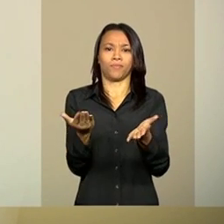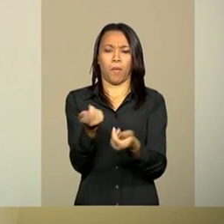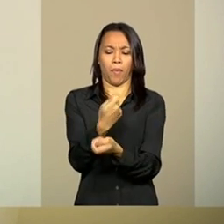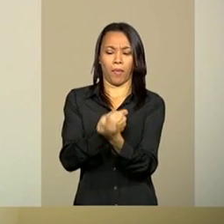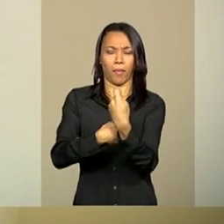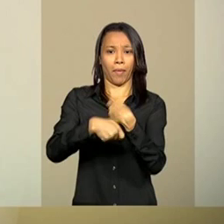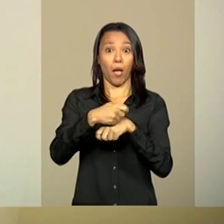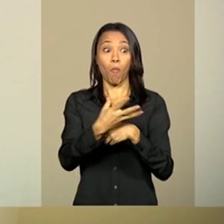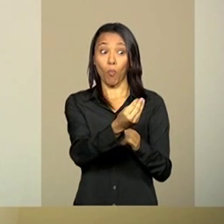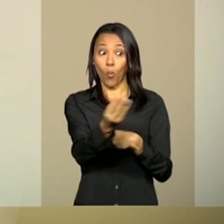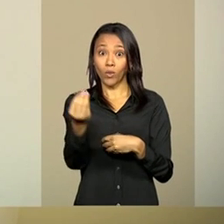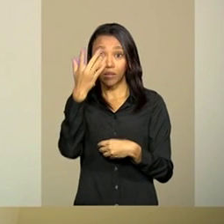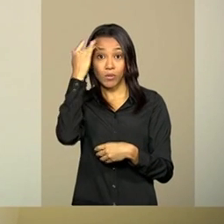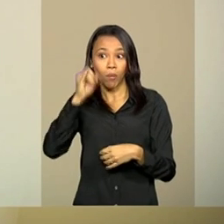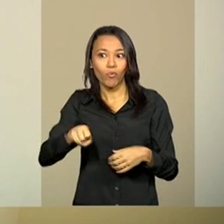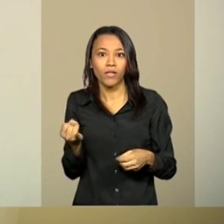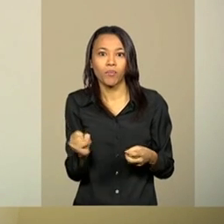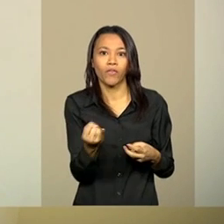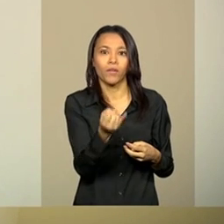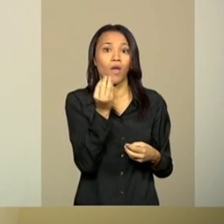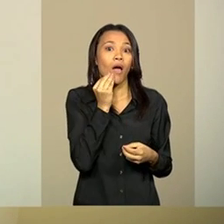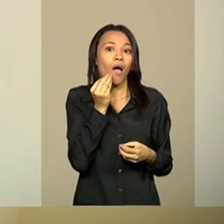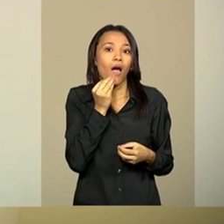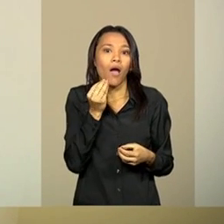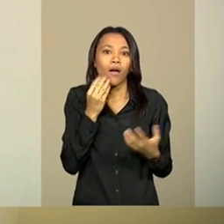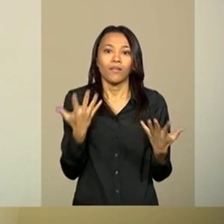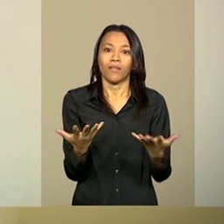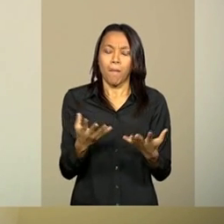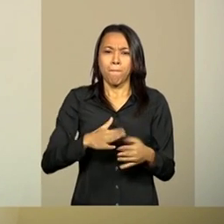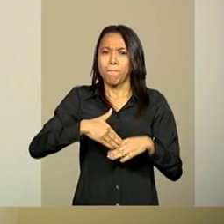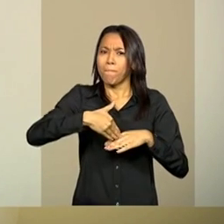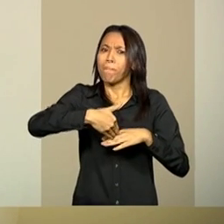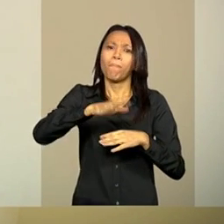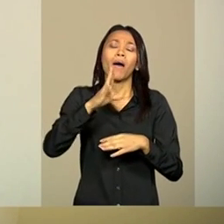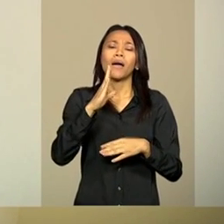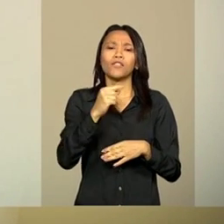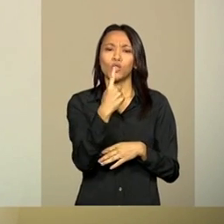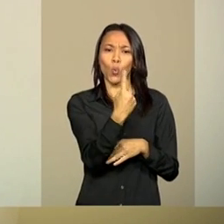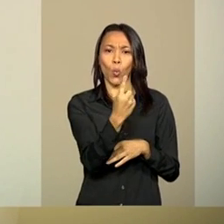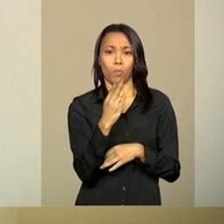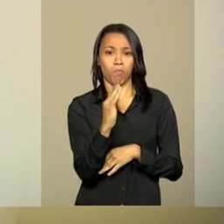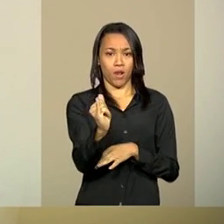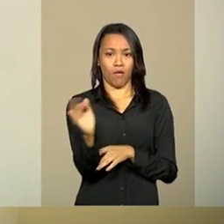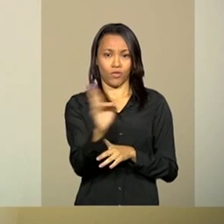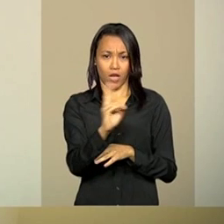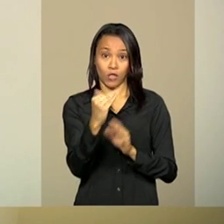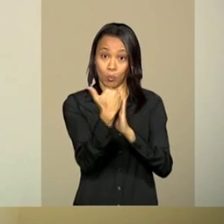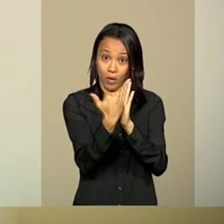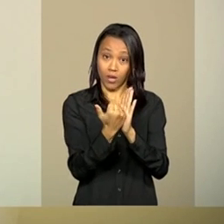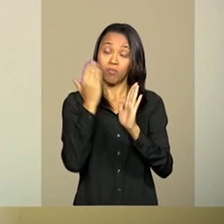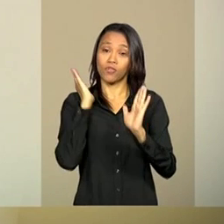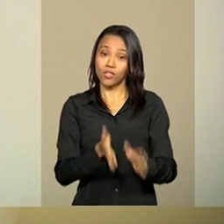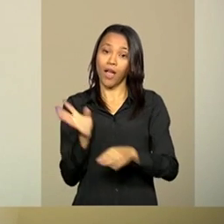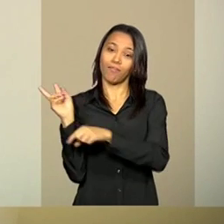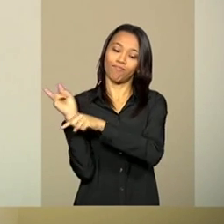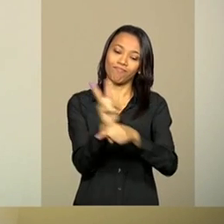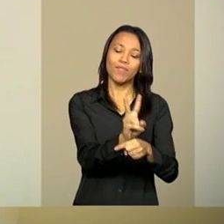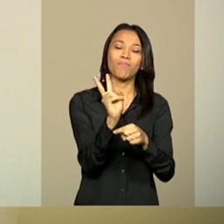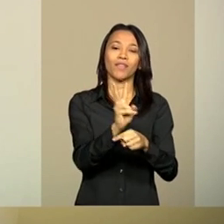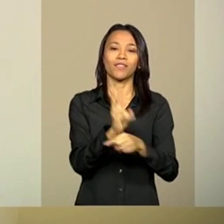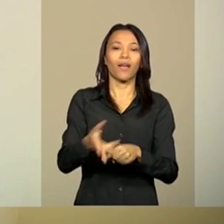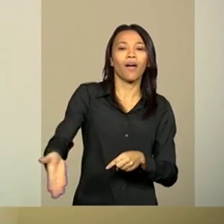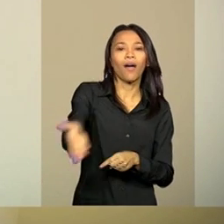está aproveitando essa oportunidade porque mais de 1 bilhão de reais do crescer foram emprestados aos